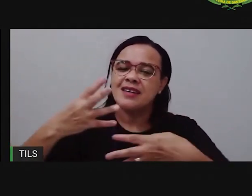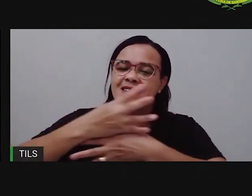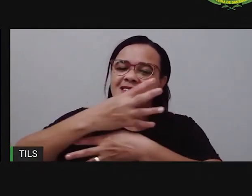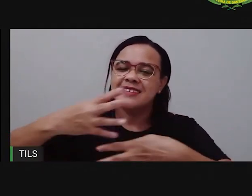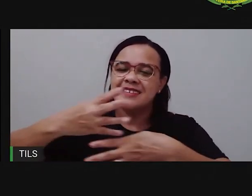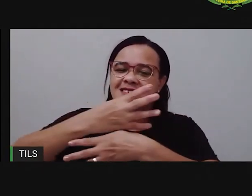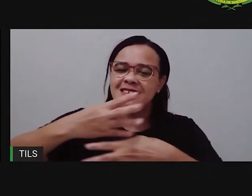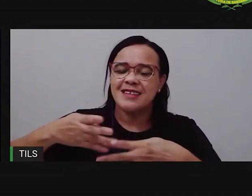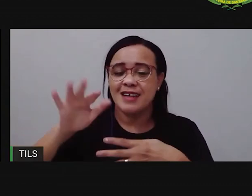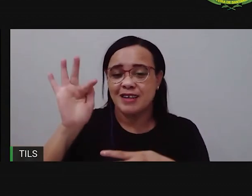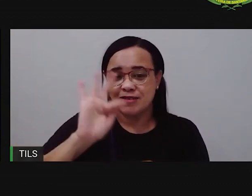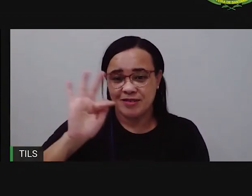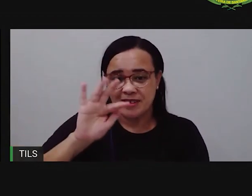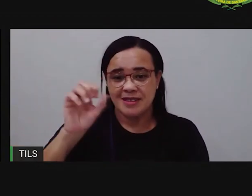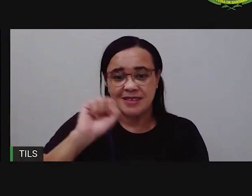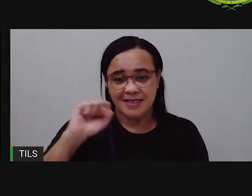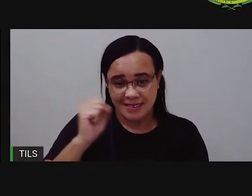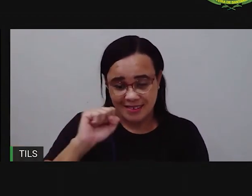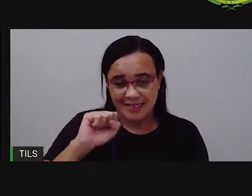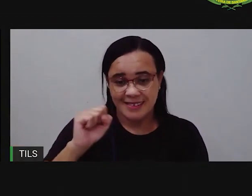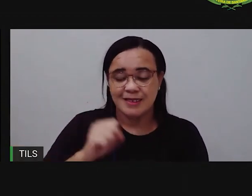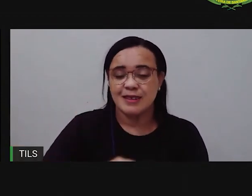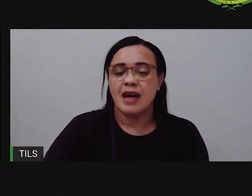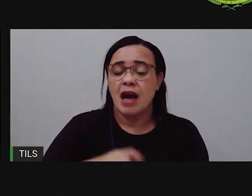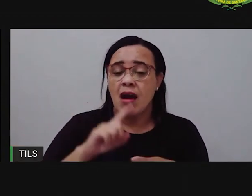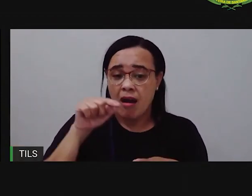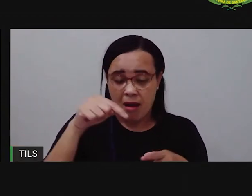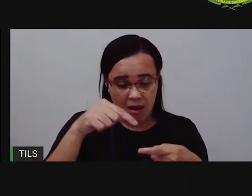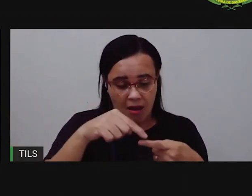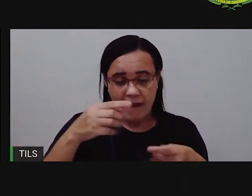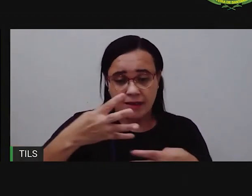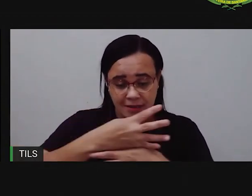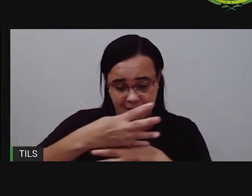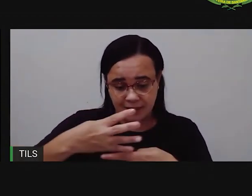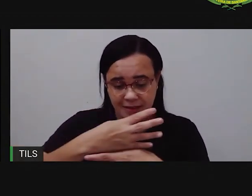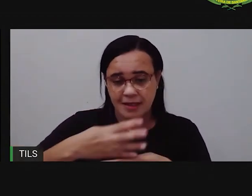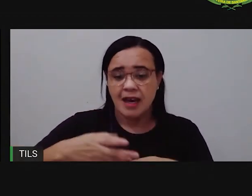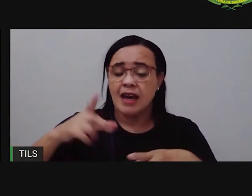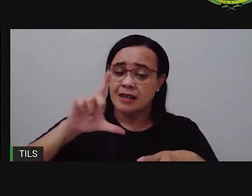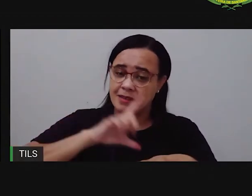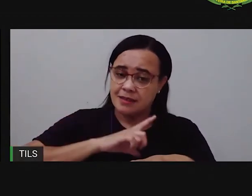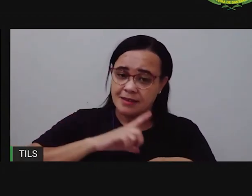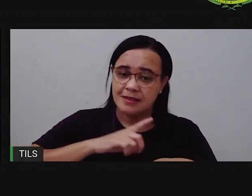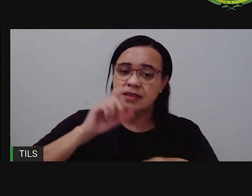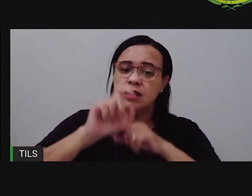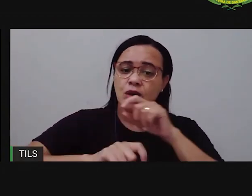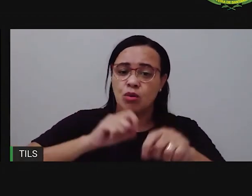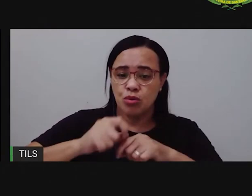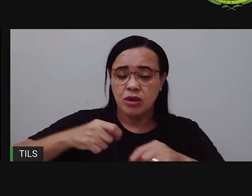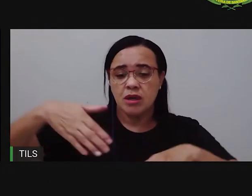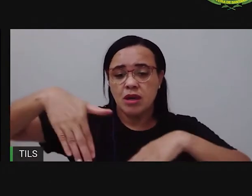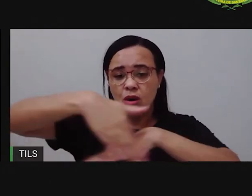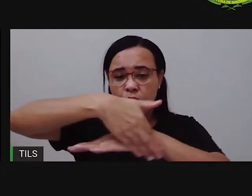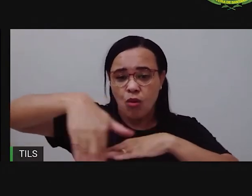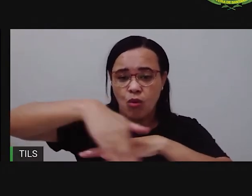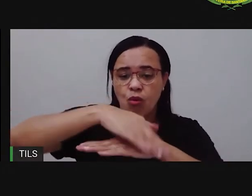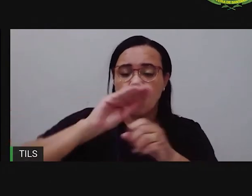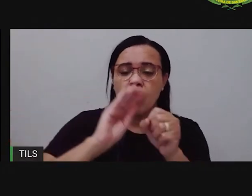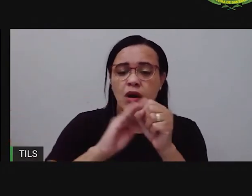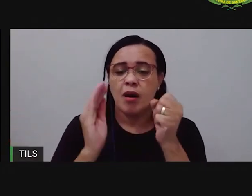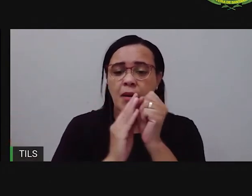uma cidade, ela é composta por bairros, e nesses bairros, bairros é composta por ruas, não é isso?